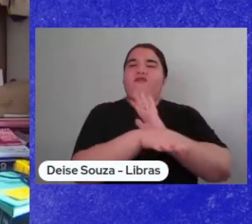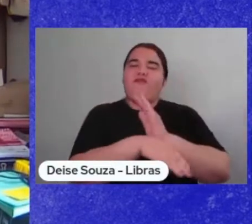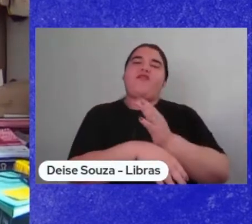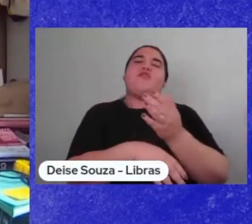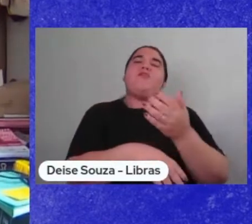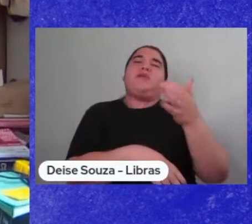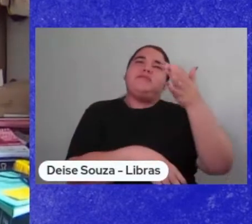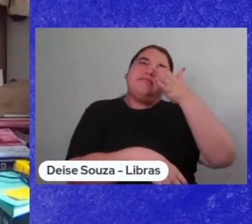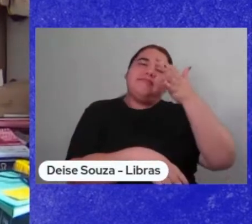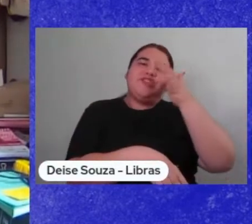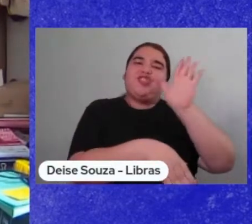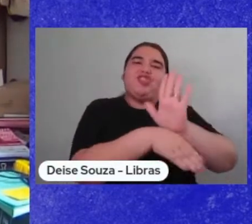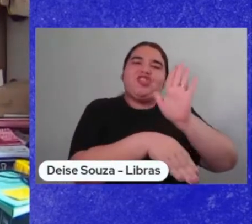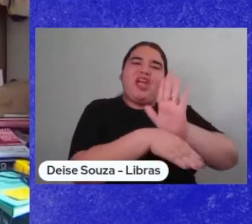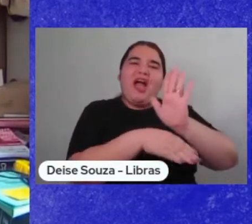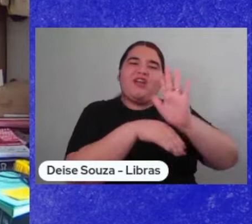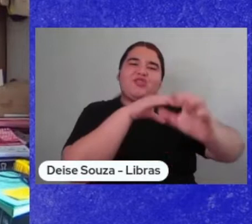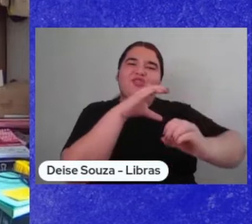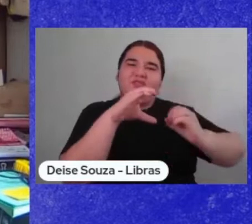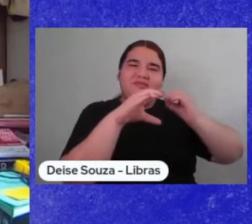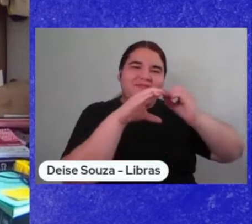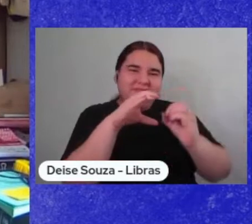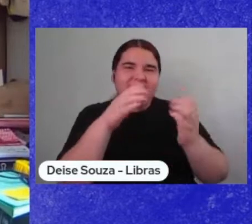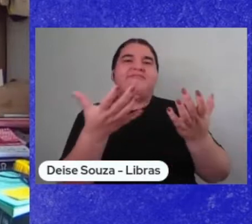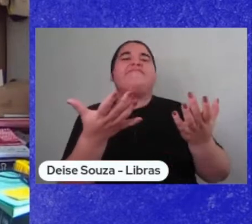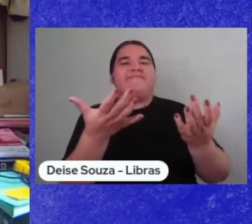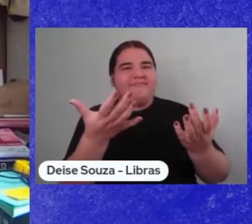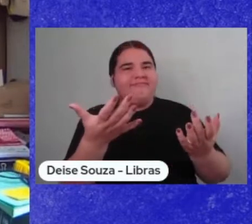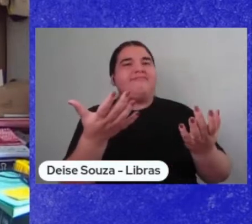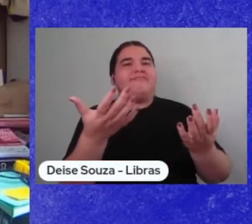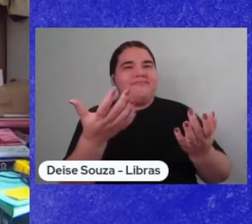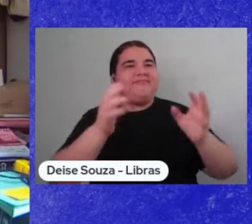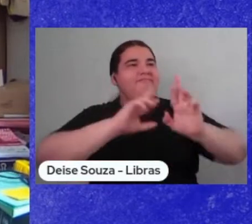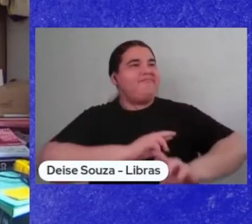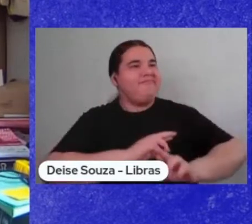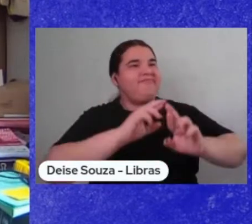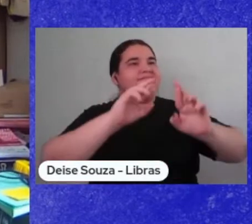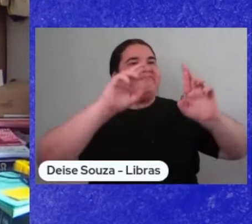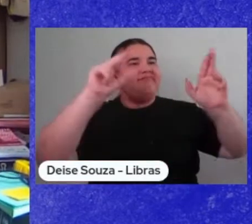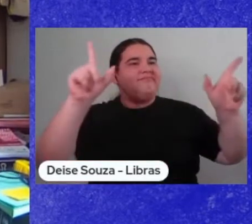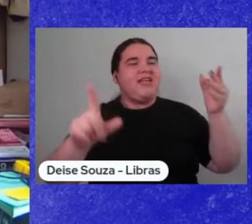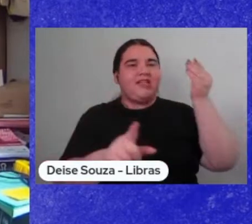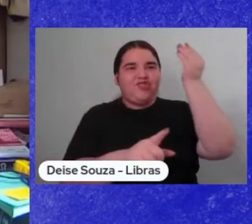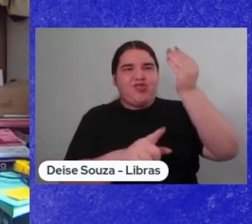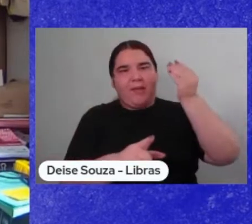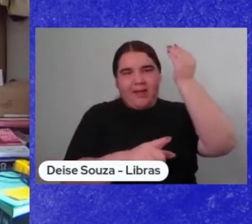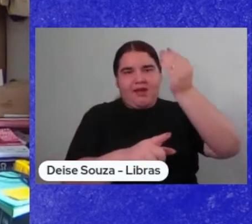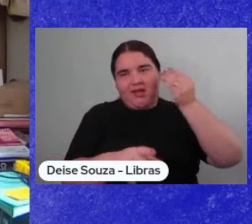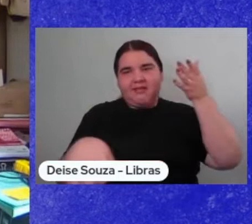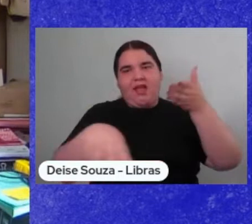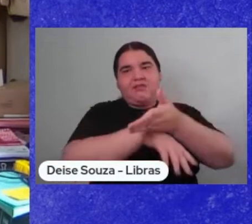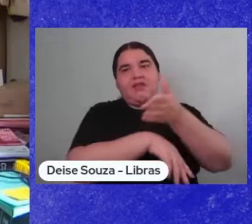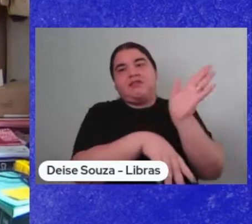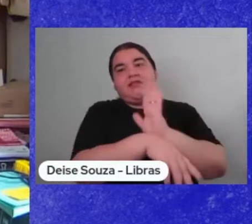que moldou também muito um pouco do nosso acesso ao cinema, né? Das crianças dos anos 90,